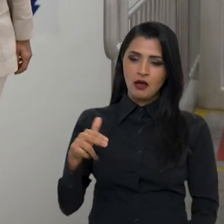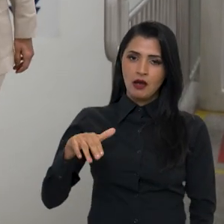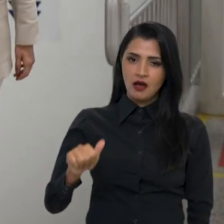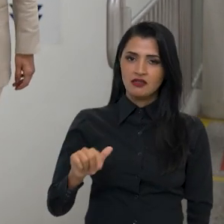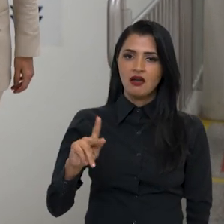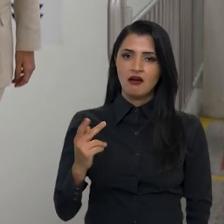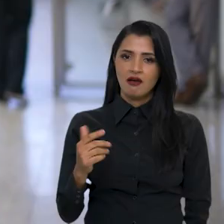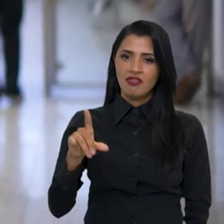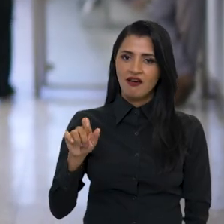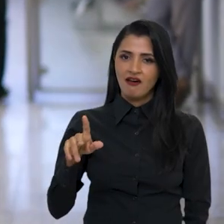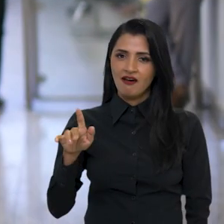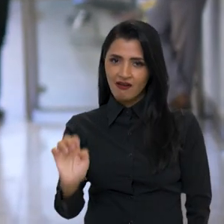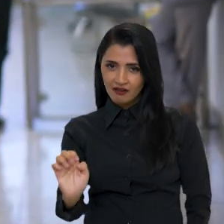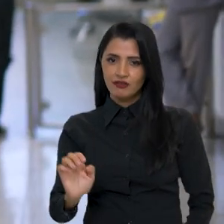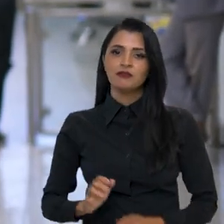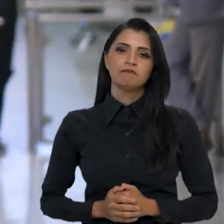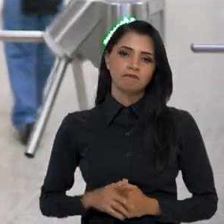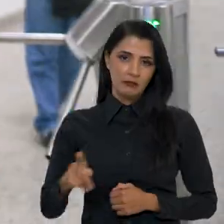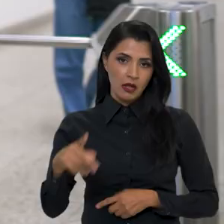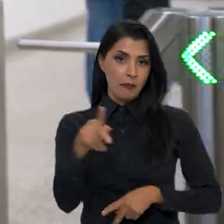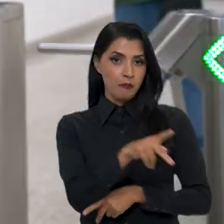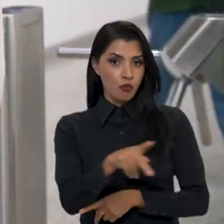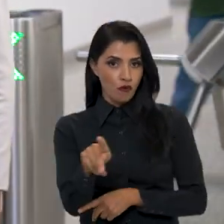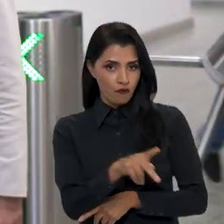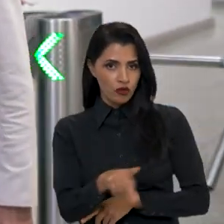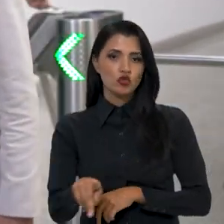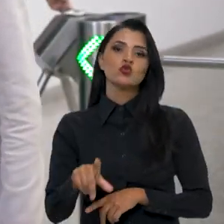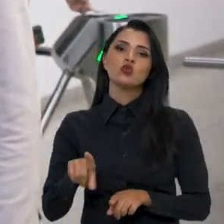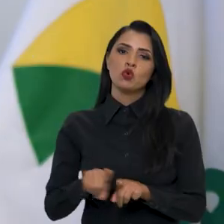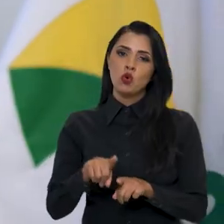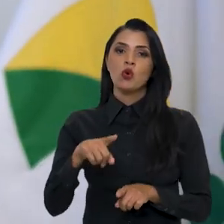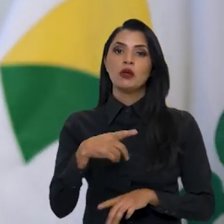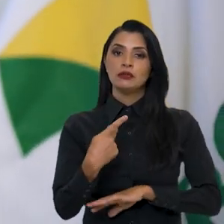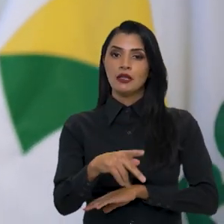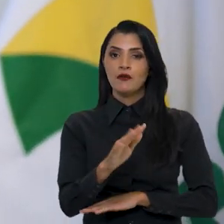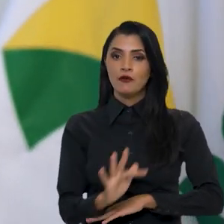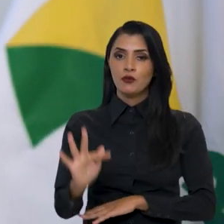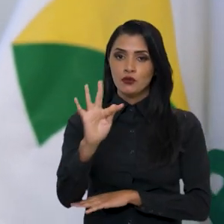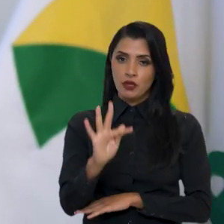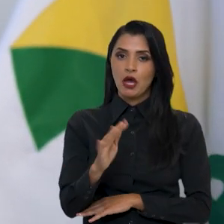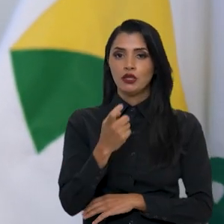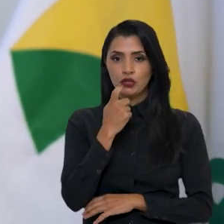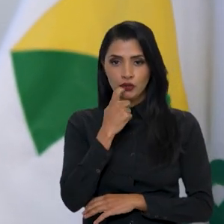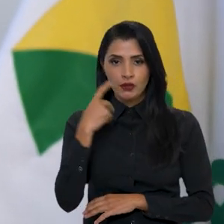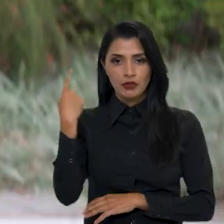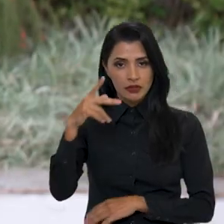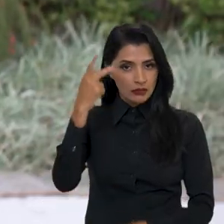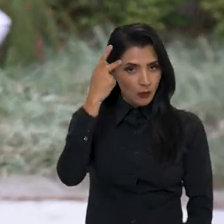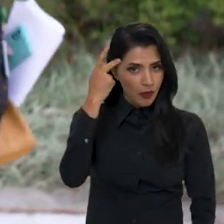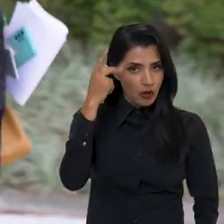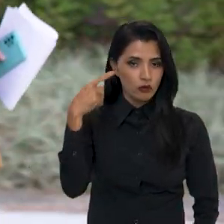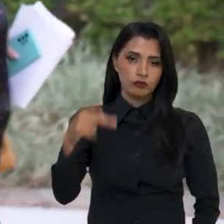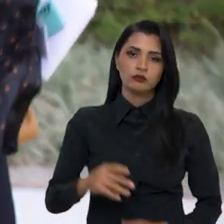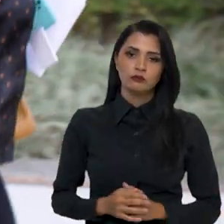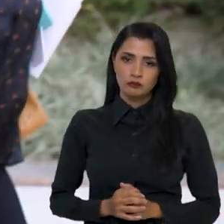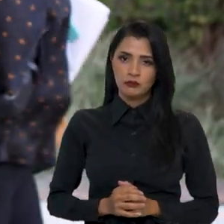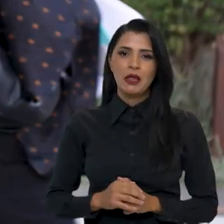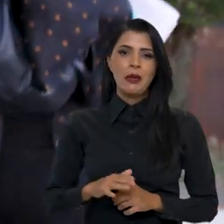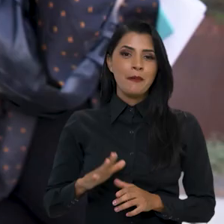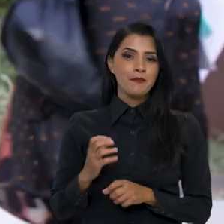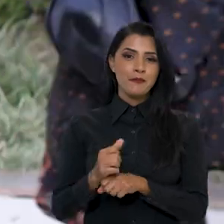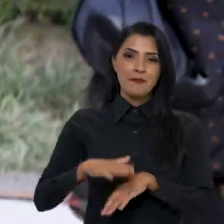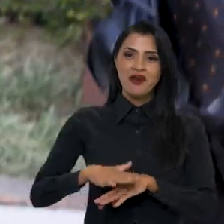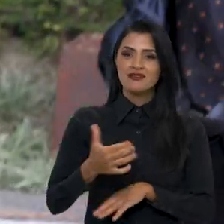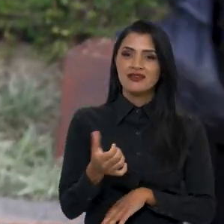secretária Ana Estela Haddad. Odontopediatra, ela é professora titular da Faculdade de Odontologia da Universidade de São Paulo,